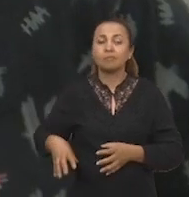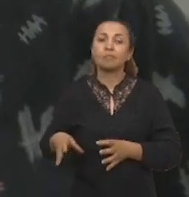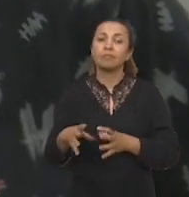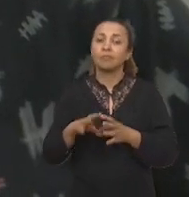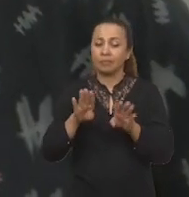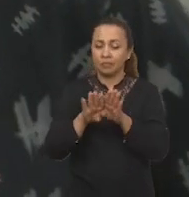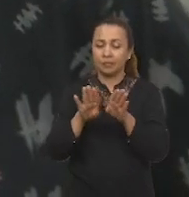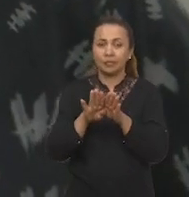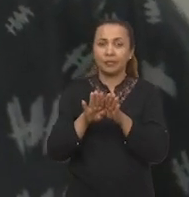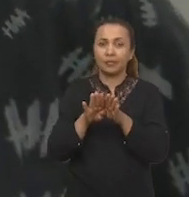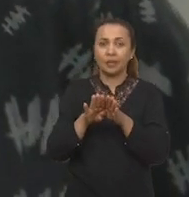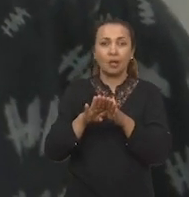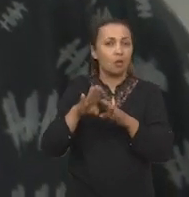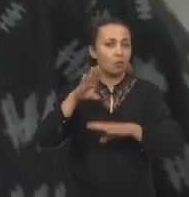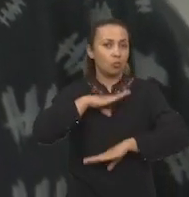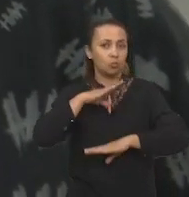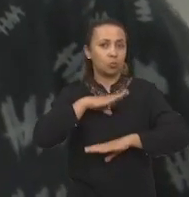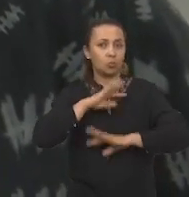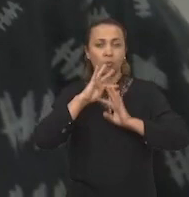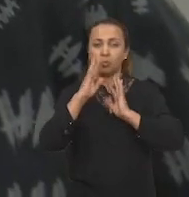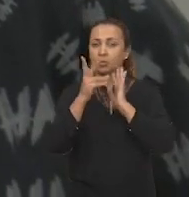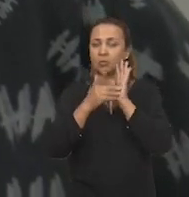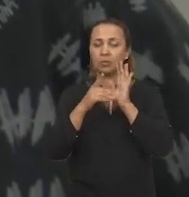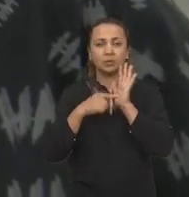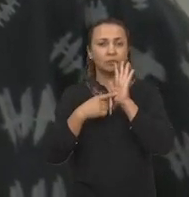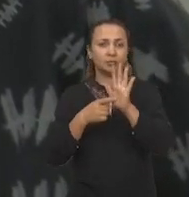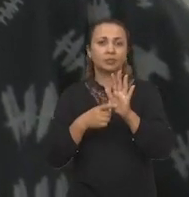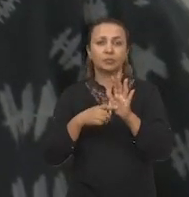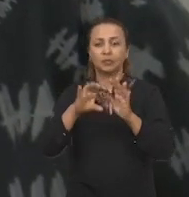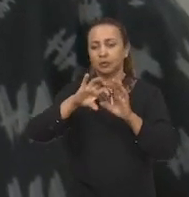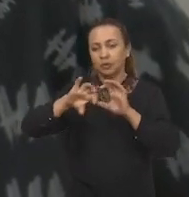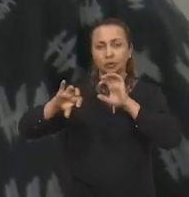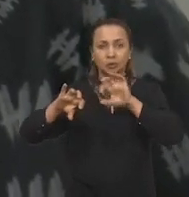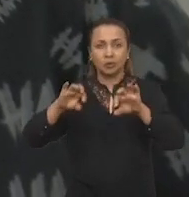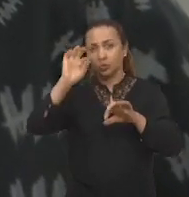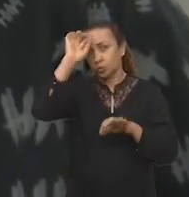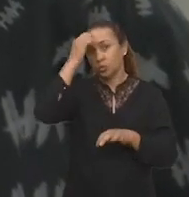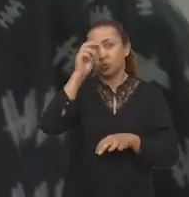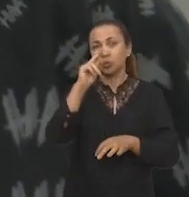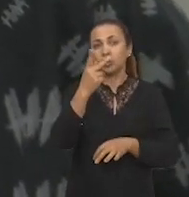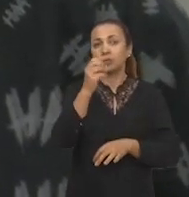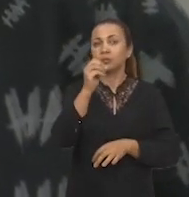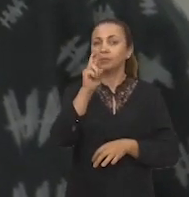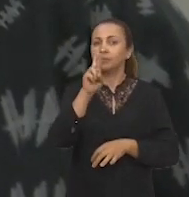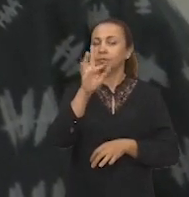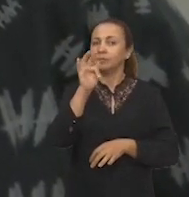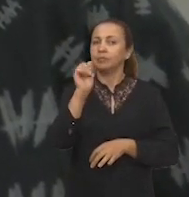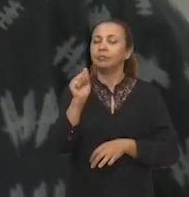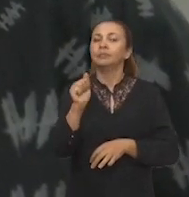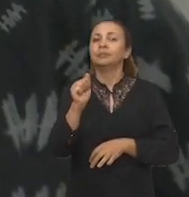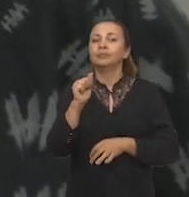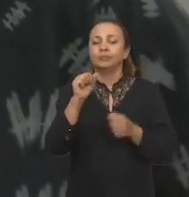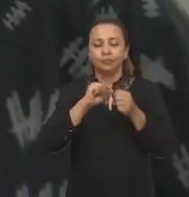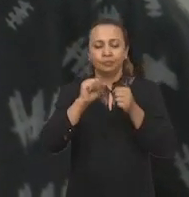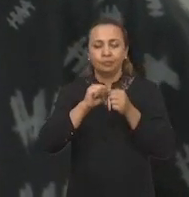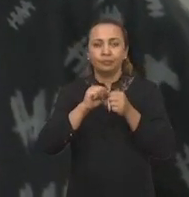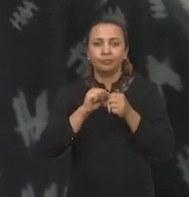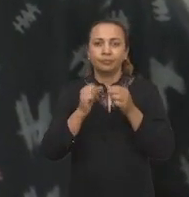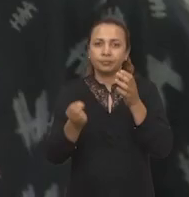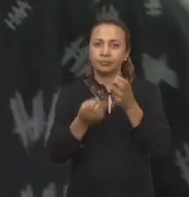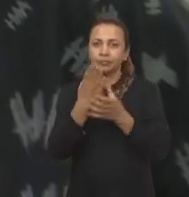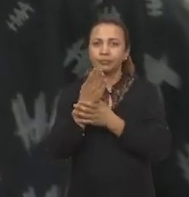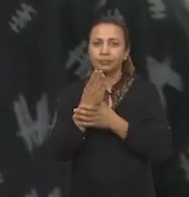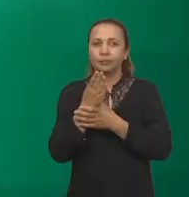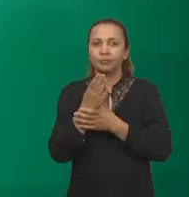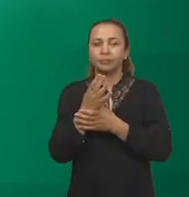e toda a questão do corpo humano que aparece na imagem. Vai ser retirada somente a aorta e com ela vai ser feita a